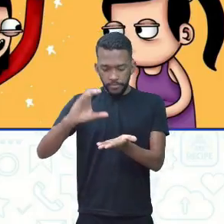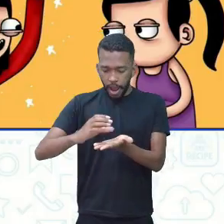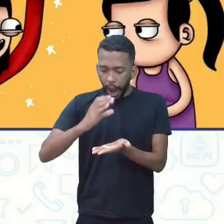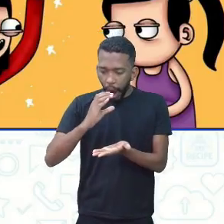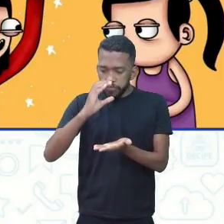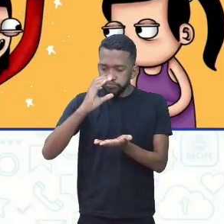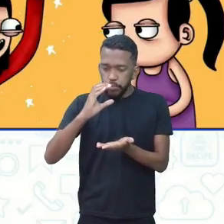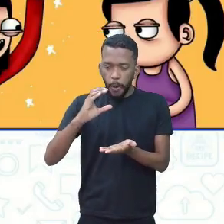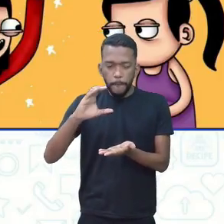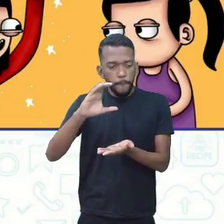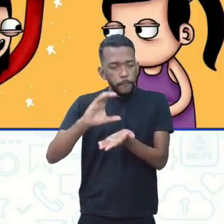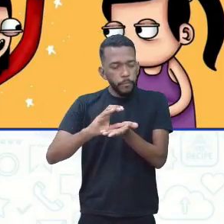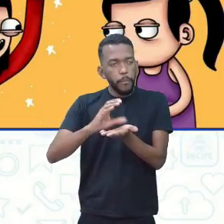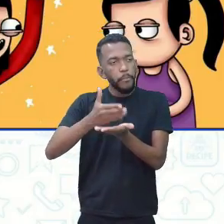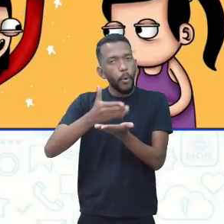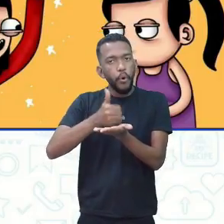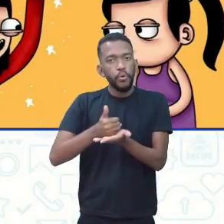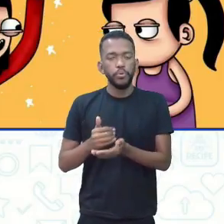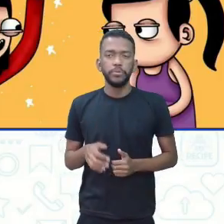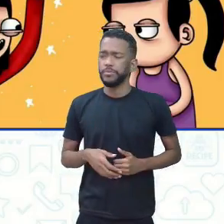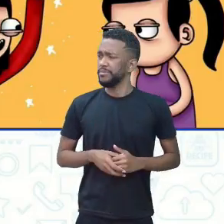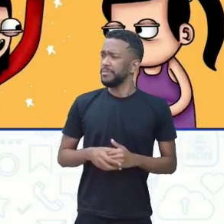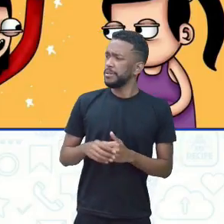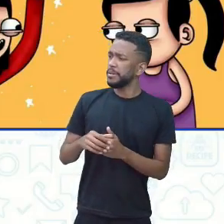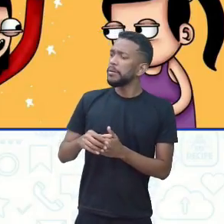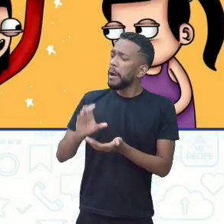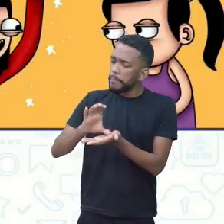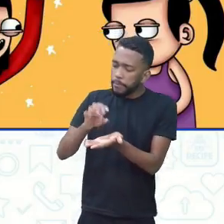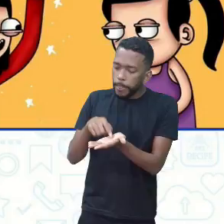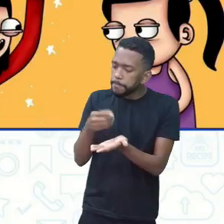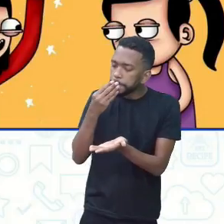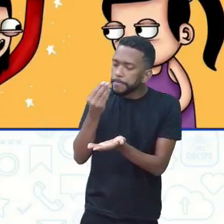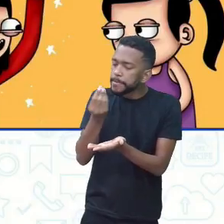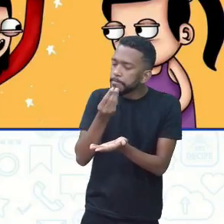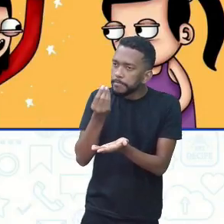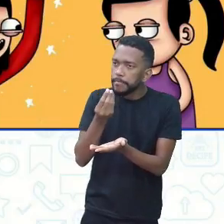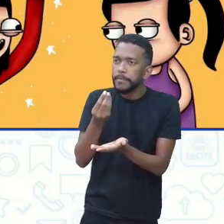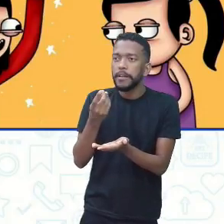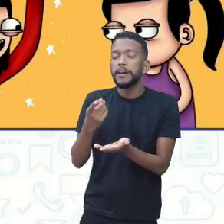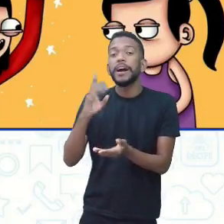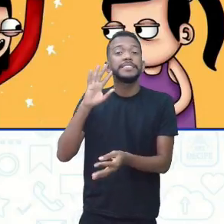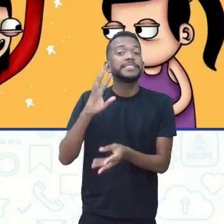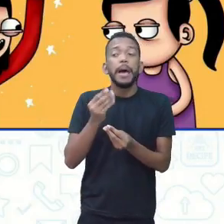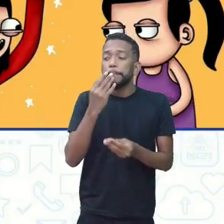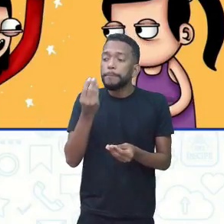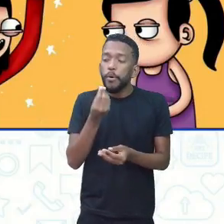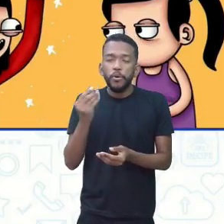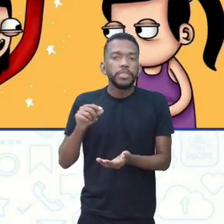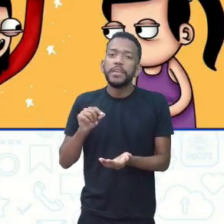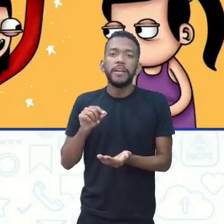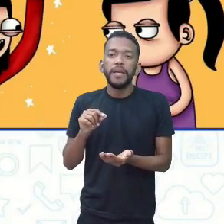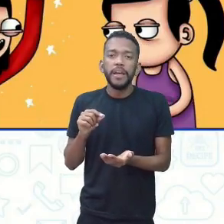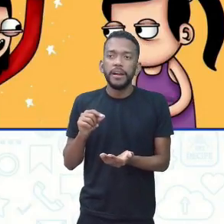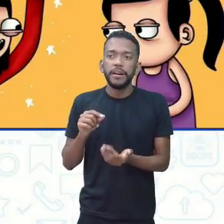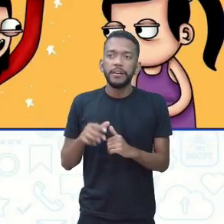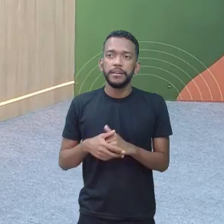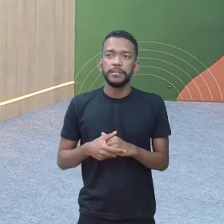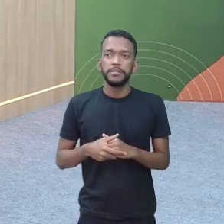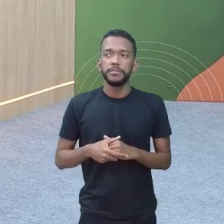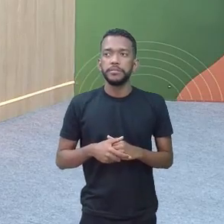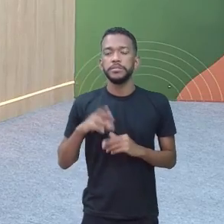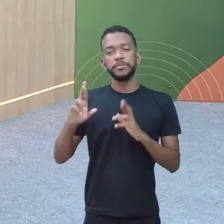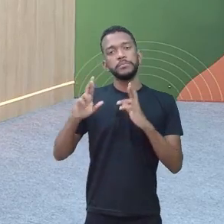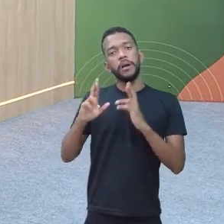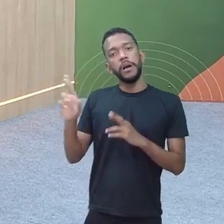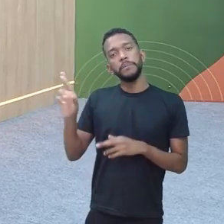bolo. E a outra menina pergunta: um bolo de quê? De que sabor você quer? Então, o que ela está esperando que essa menina diga? Ela